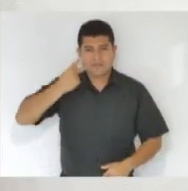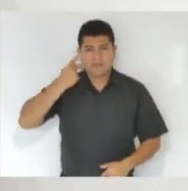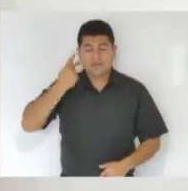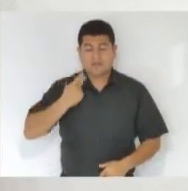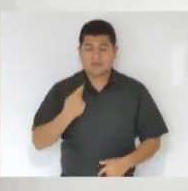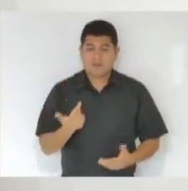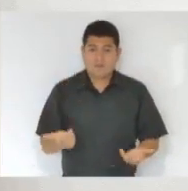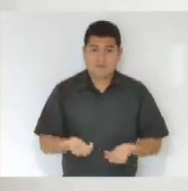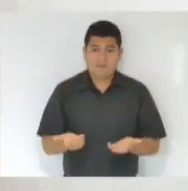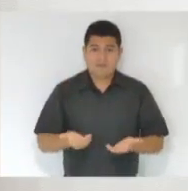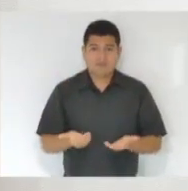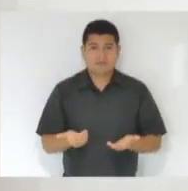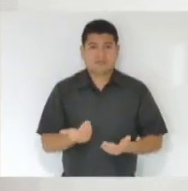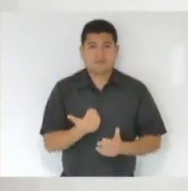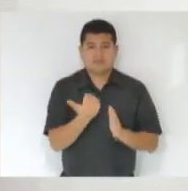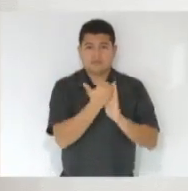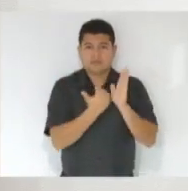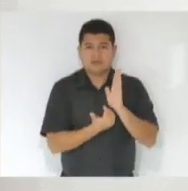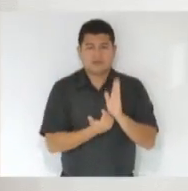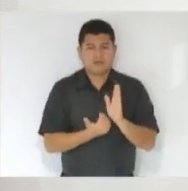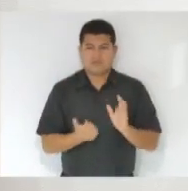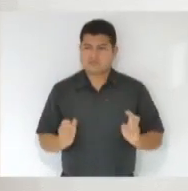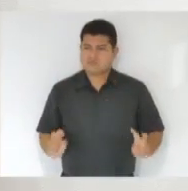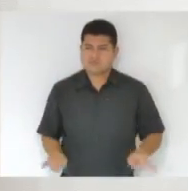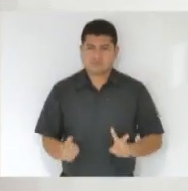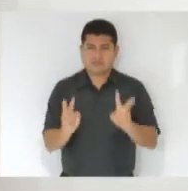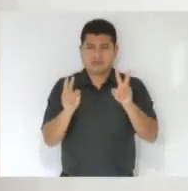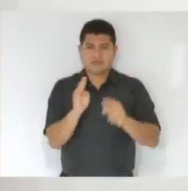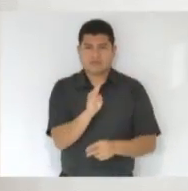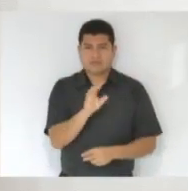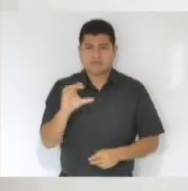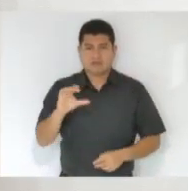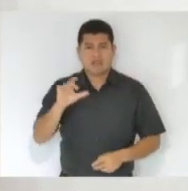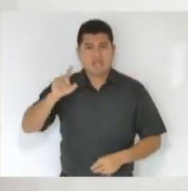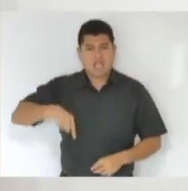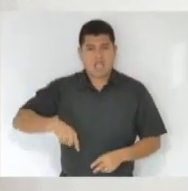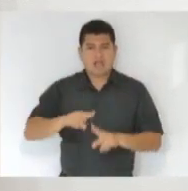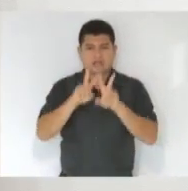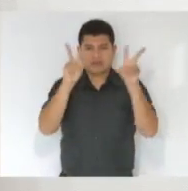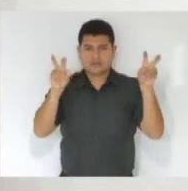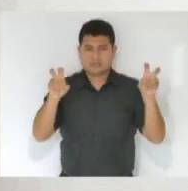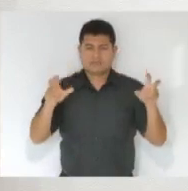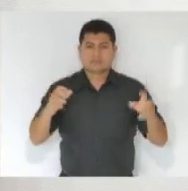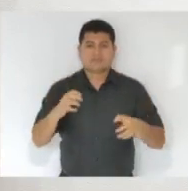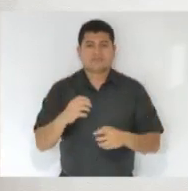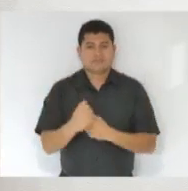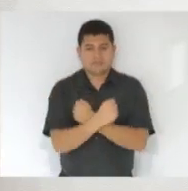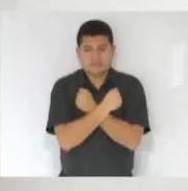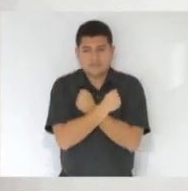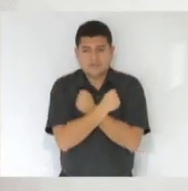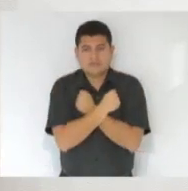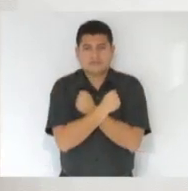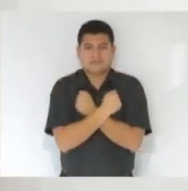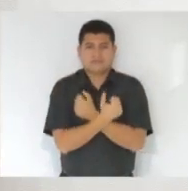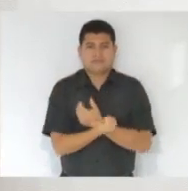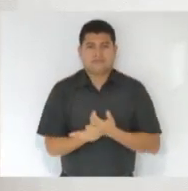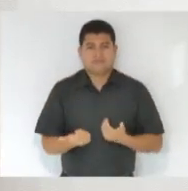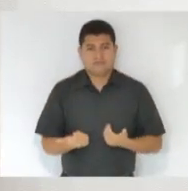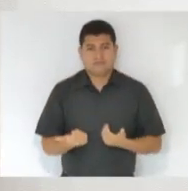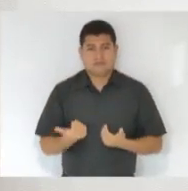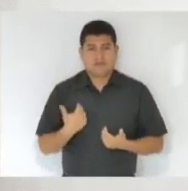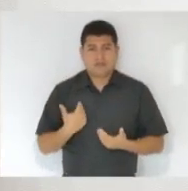hoje, o programa mais valioso de Balneário Camboriú, que se chama Programa Abraço. Alargamento da faixa de areia é